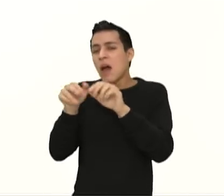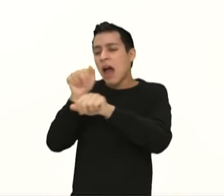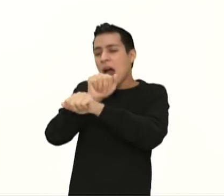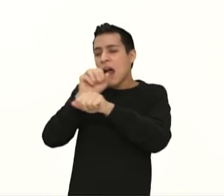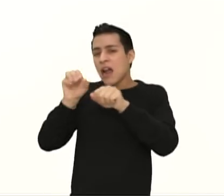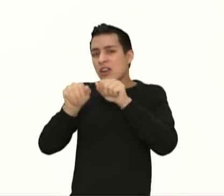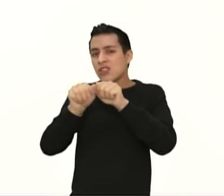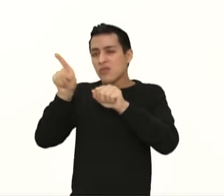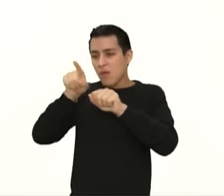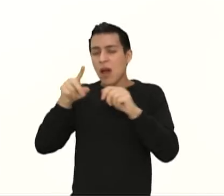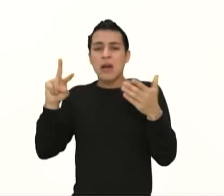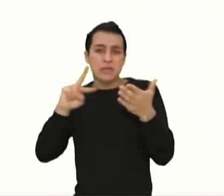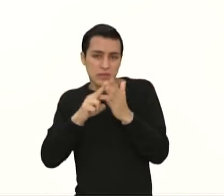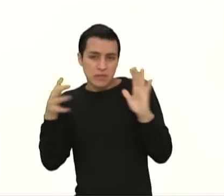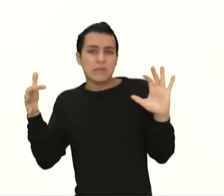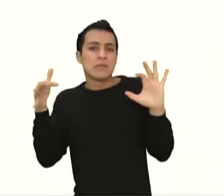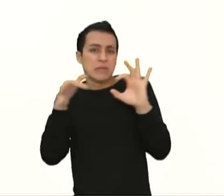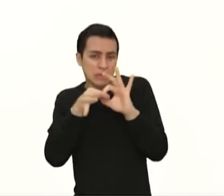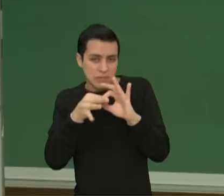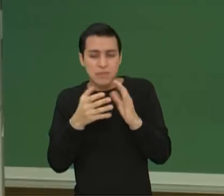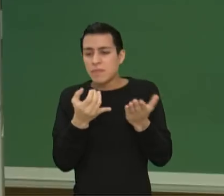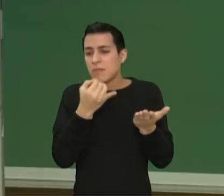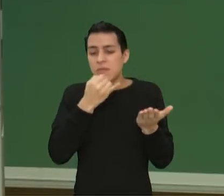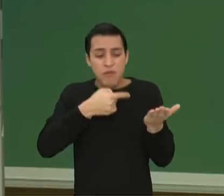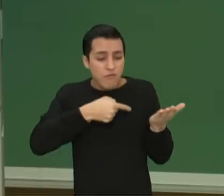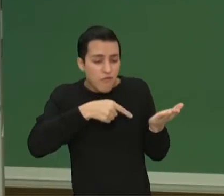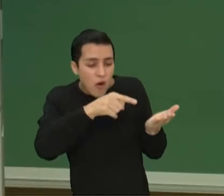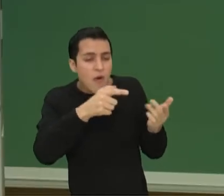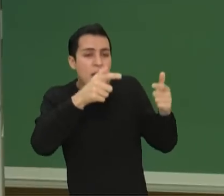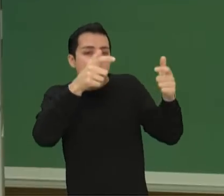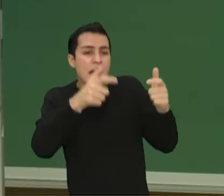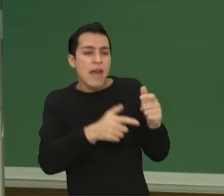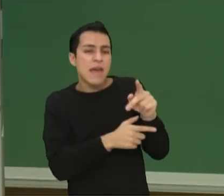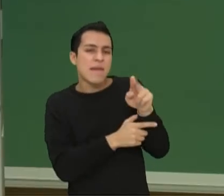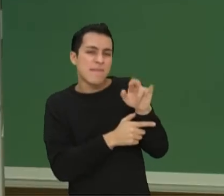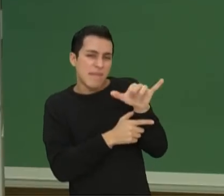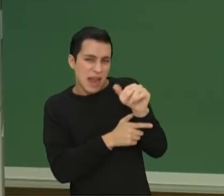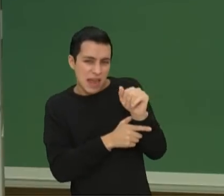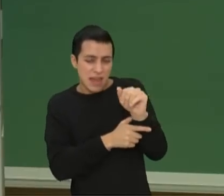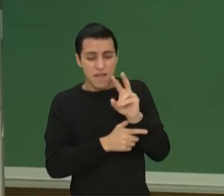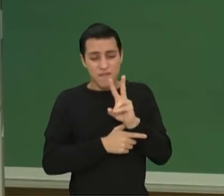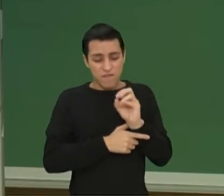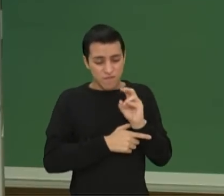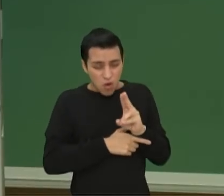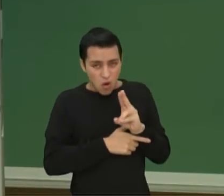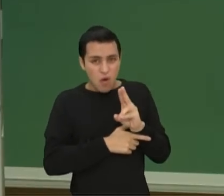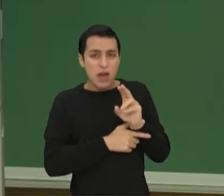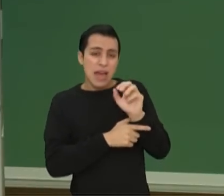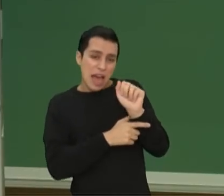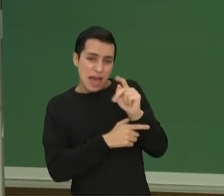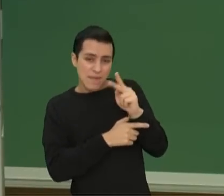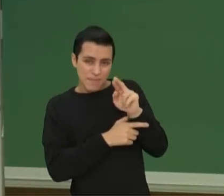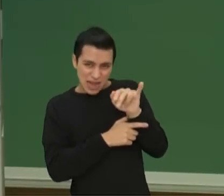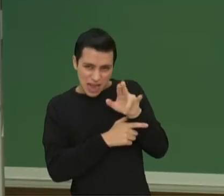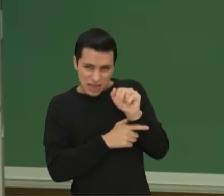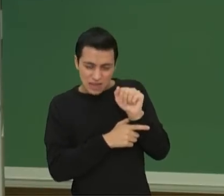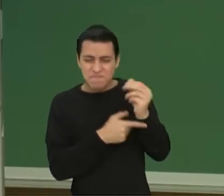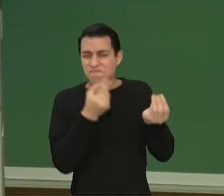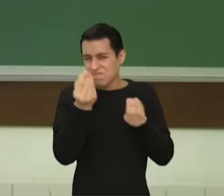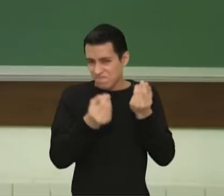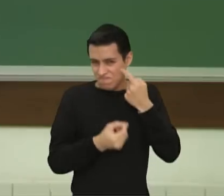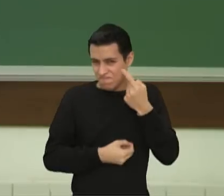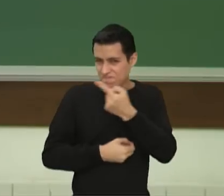Exemplo, vou à praia. Repare comigo nesse exemplo que retiramos da ideia da